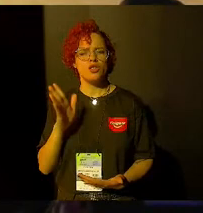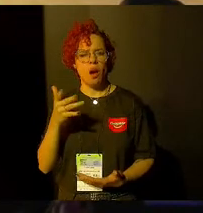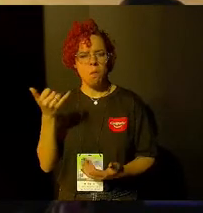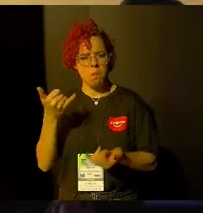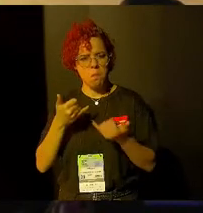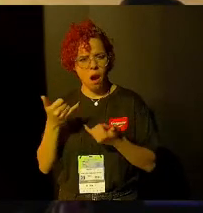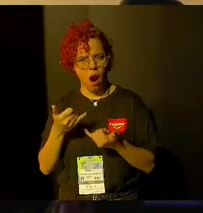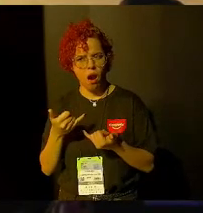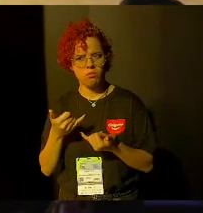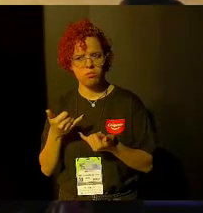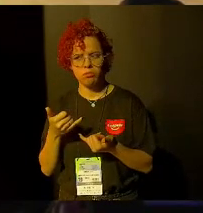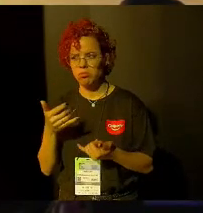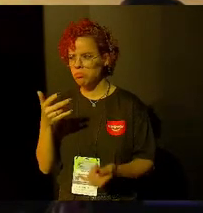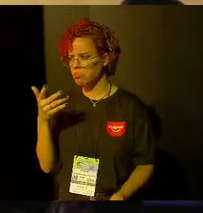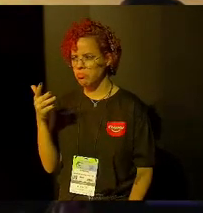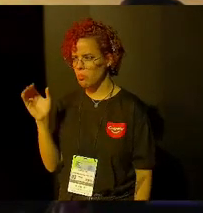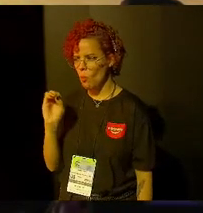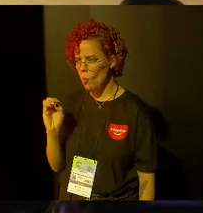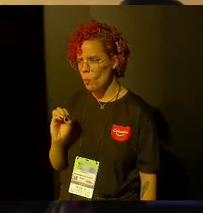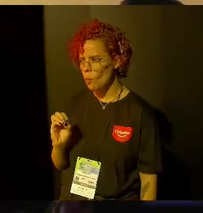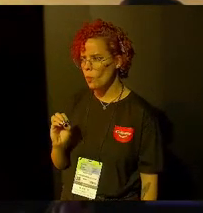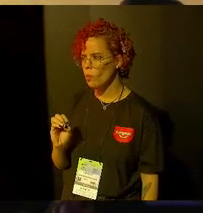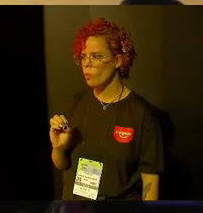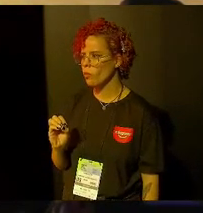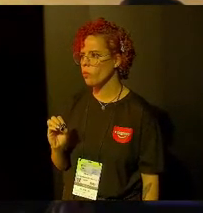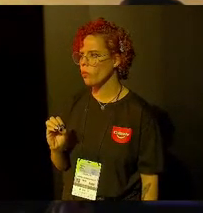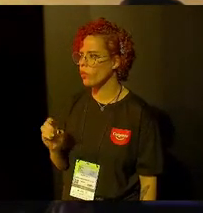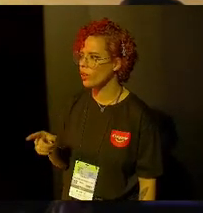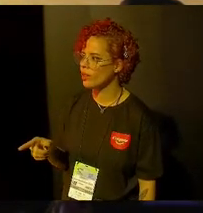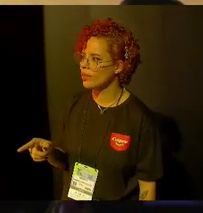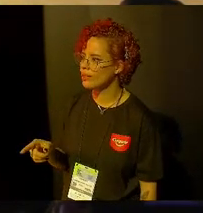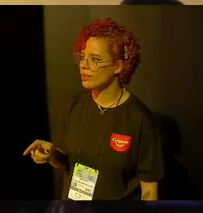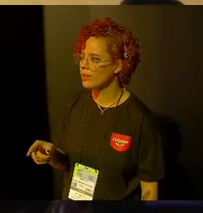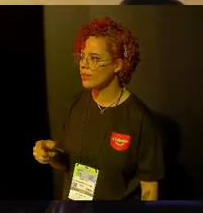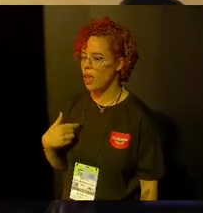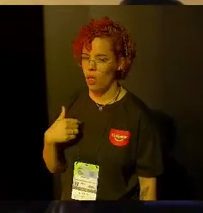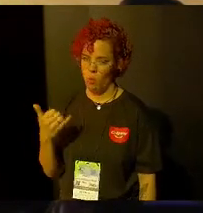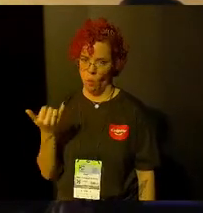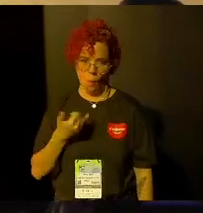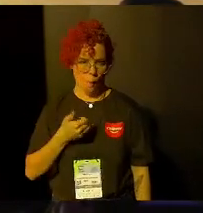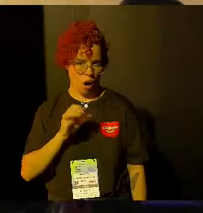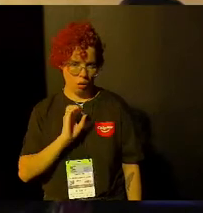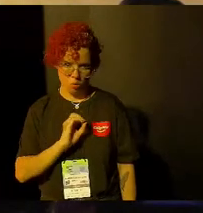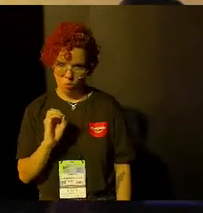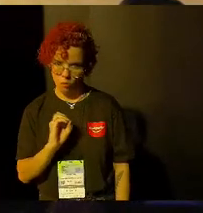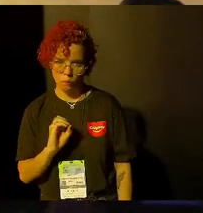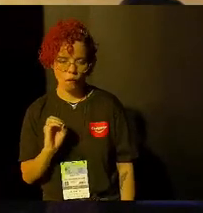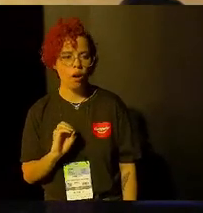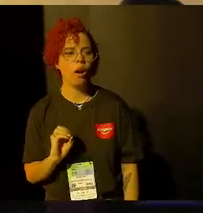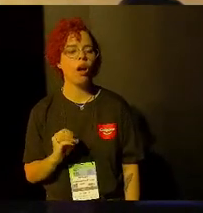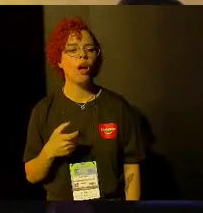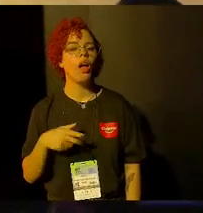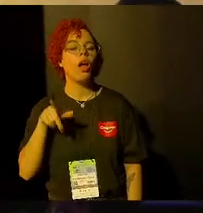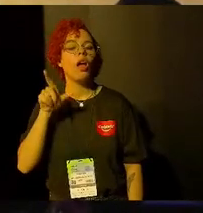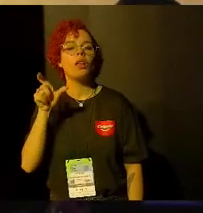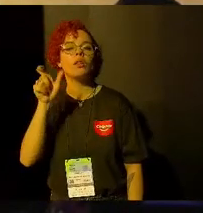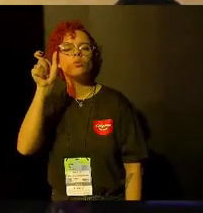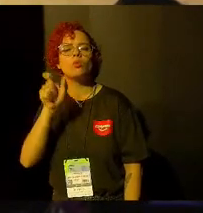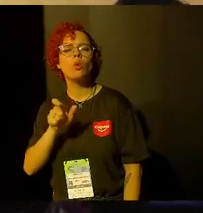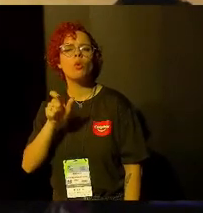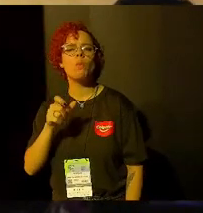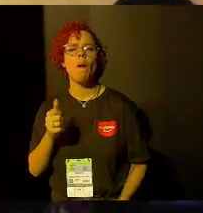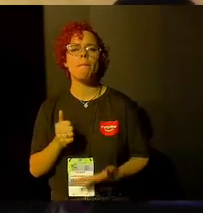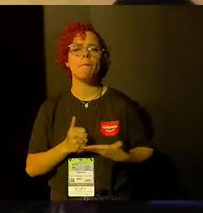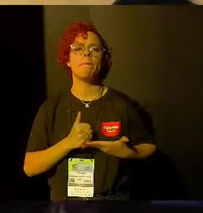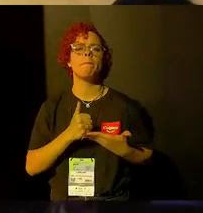na sala de aula Amei a cara da moça aqui do meu lado eu não vi nada Paulo Fernandes Viana Ele é trazido com a